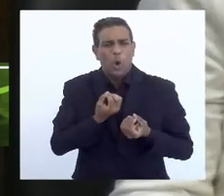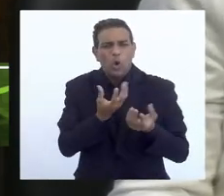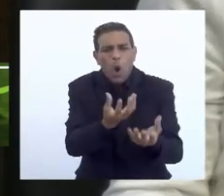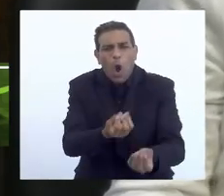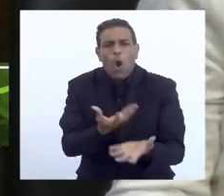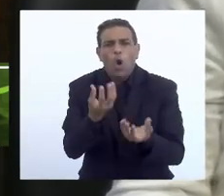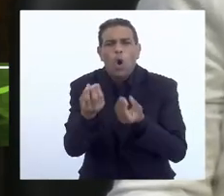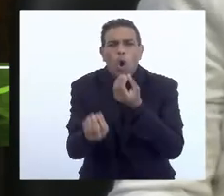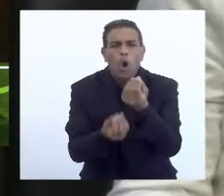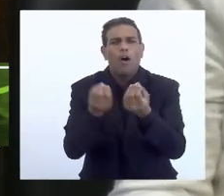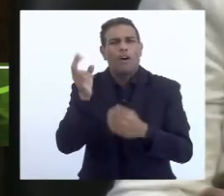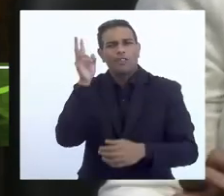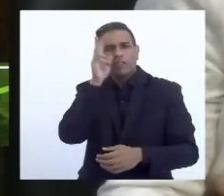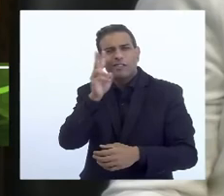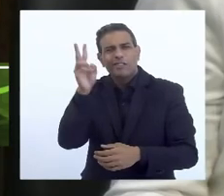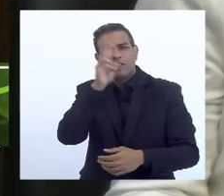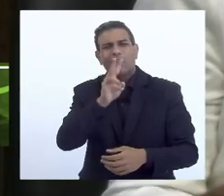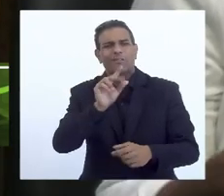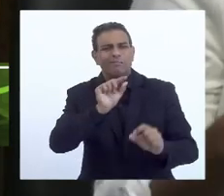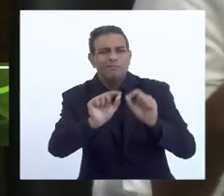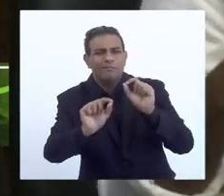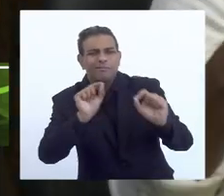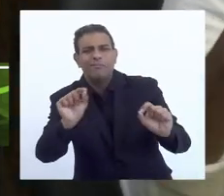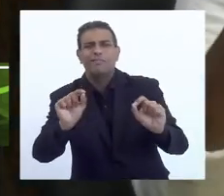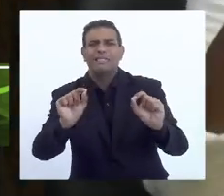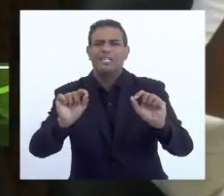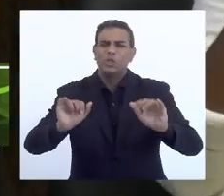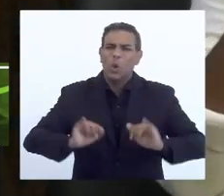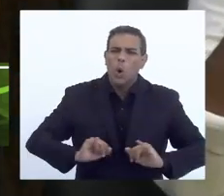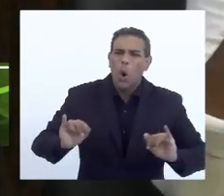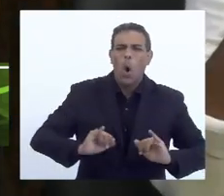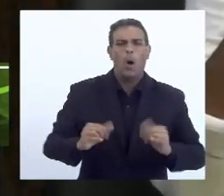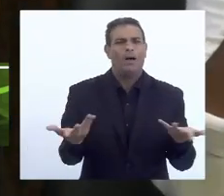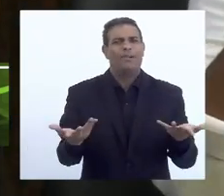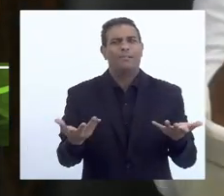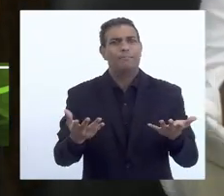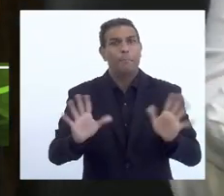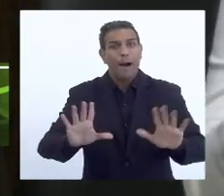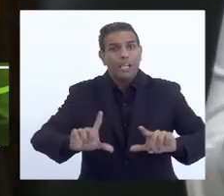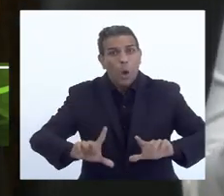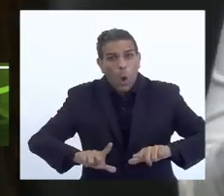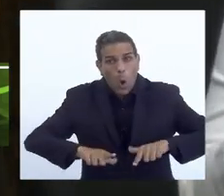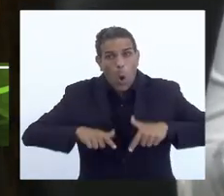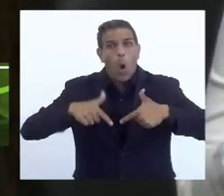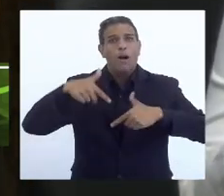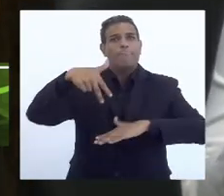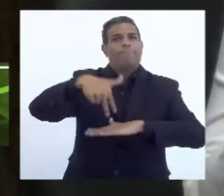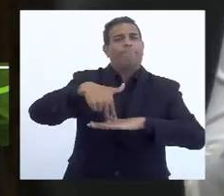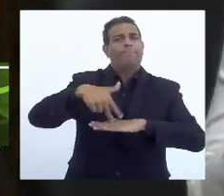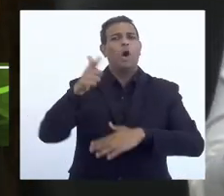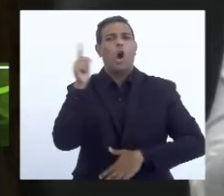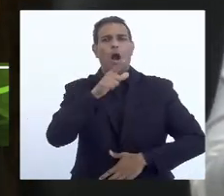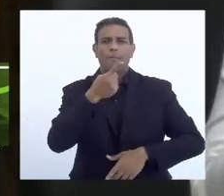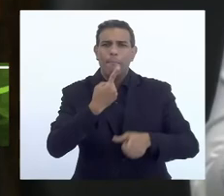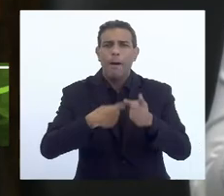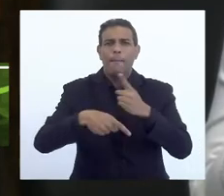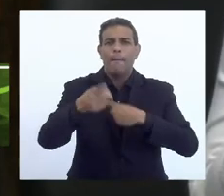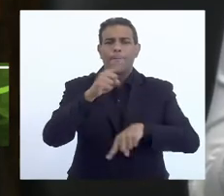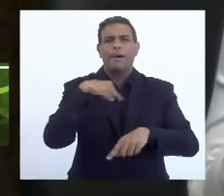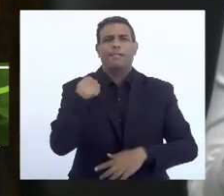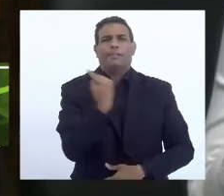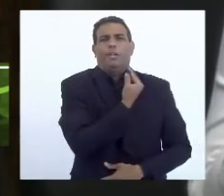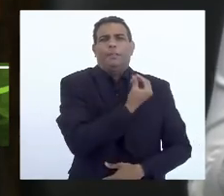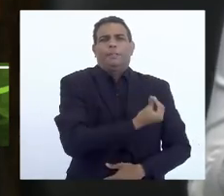própria história, são relatos marcados por isso, pela dor, né? Por uma coragem e uma força que a gente desenvolve sem querer desenvolver.